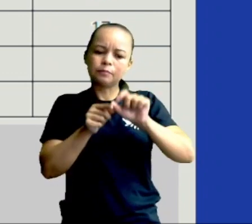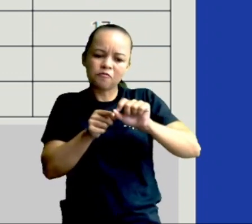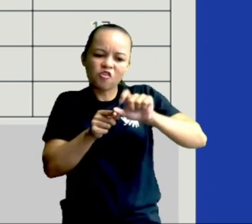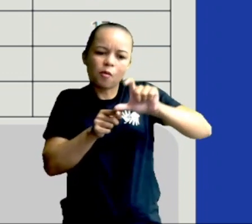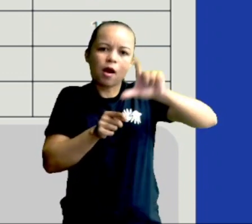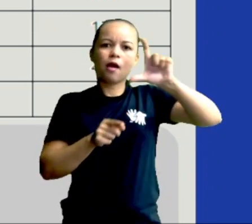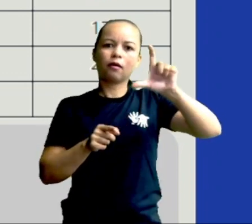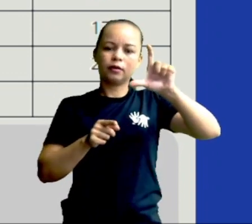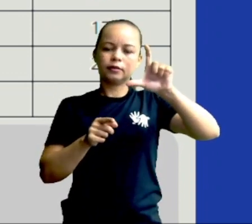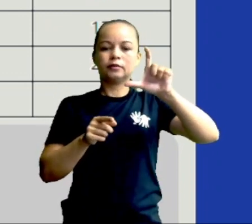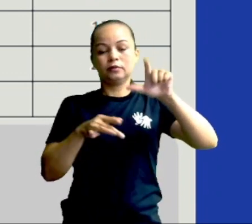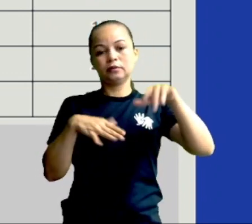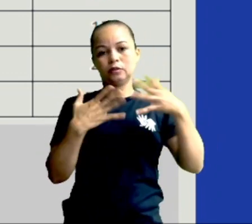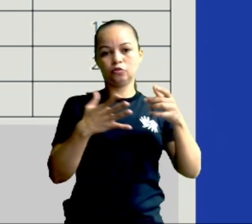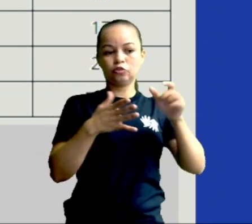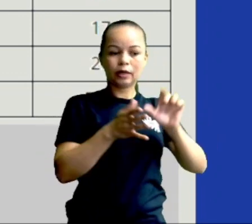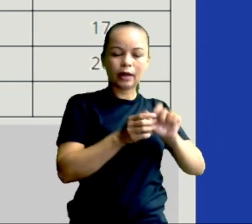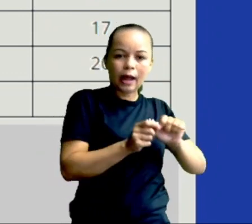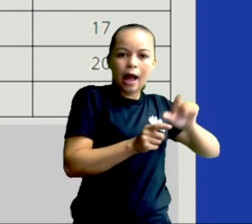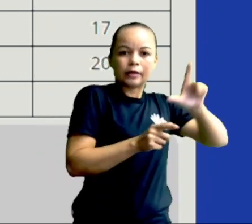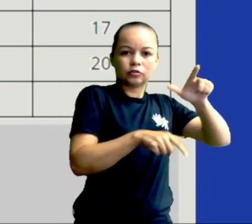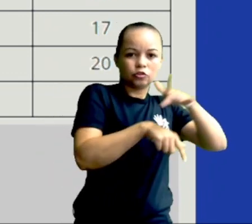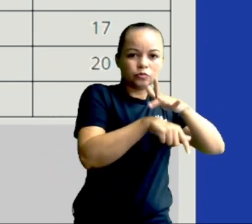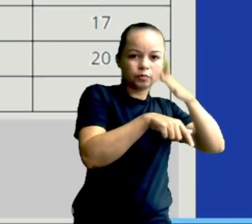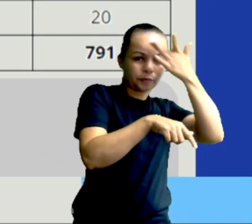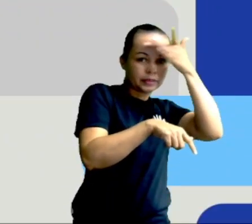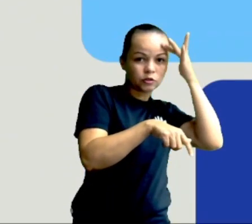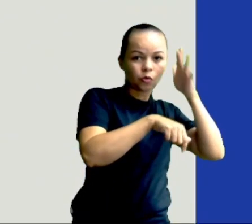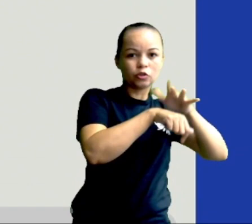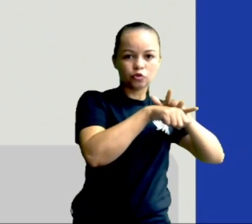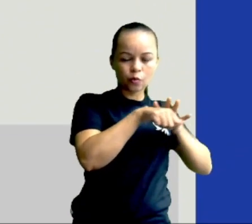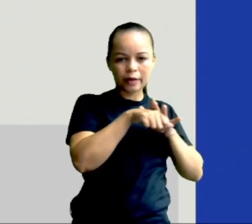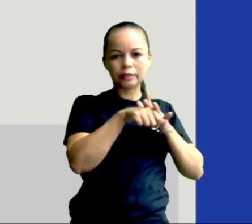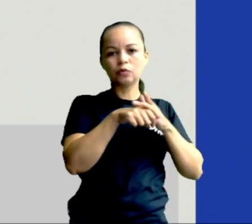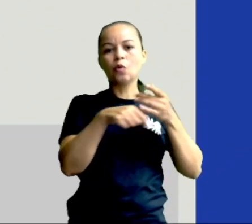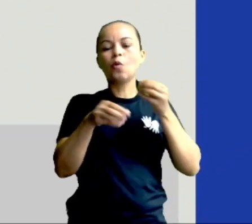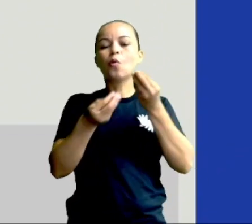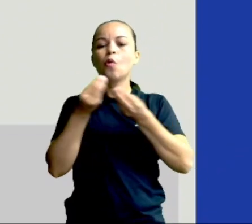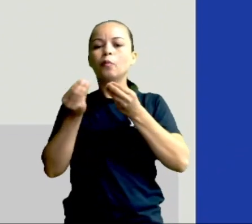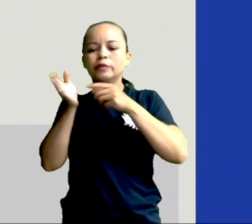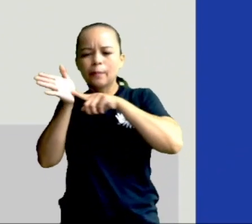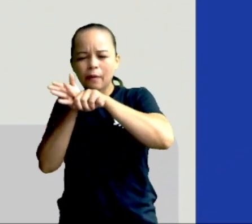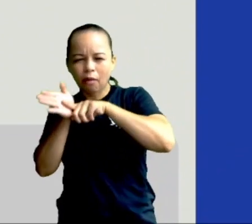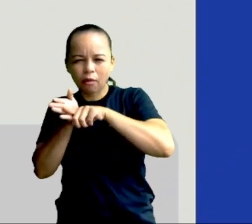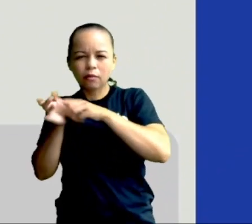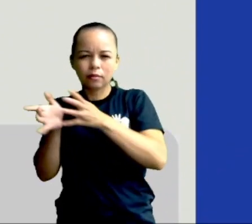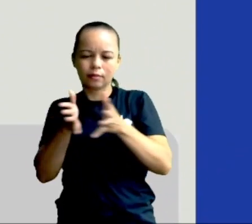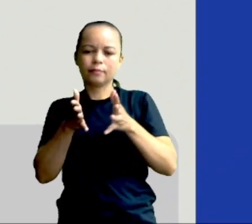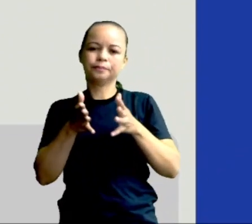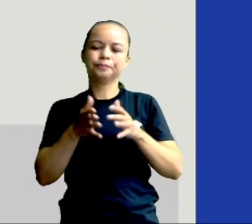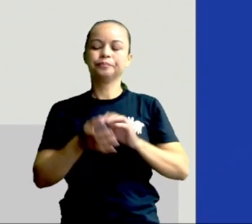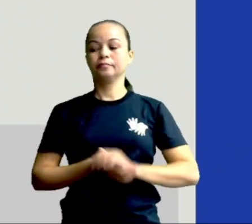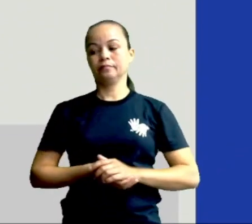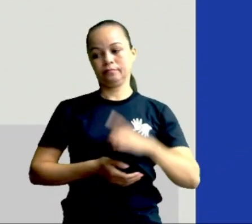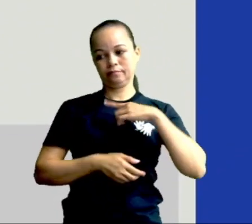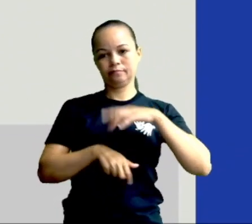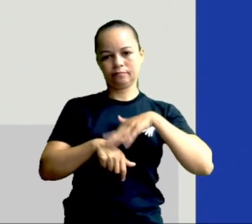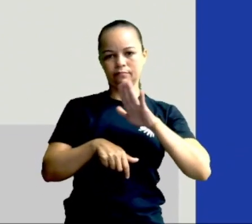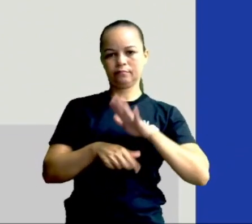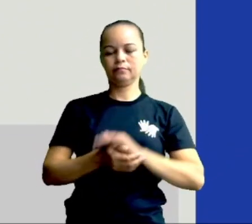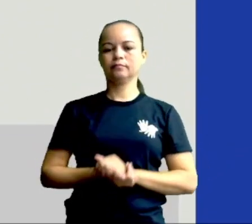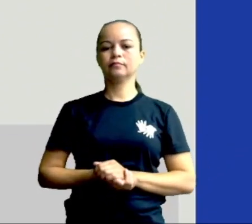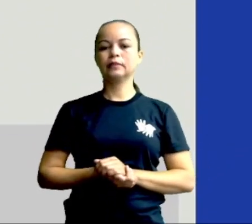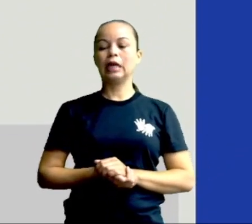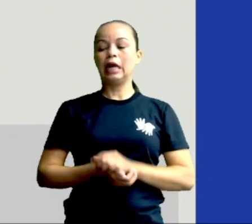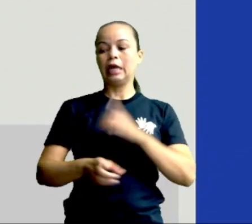crescente, tanto os casos confirmados como os notificados, né? Tem mais, vamos embora. Encontre o termo